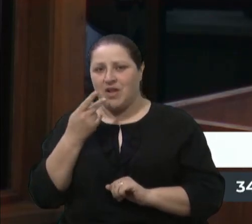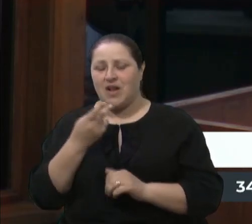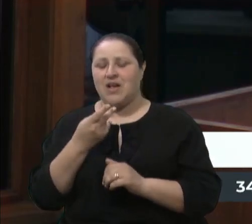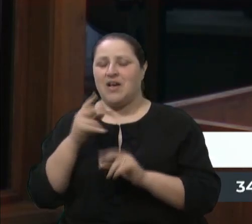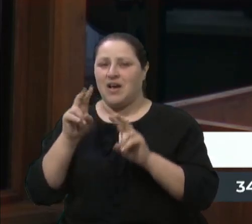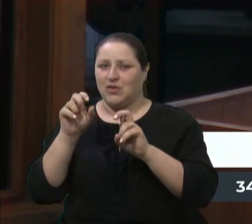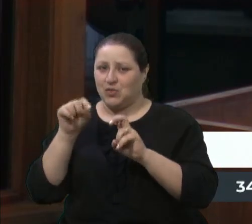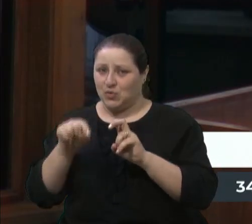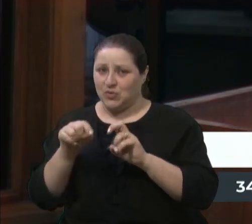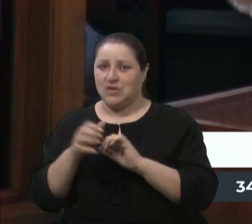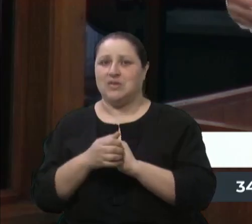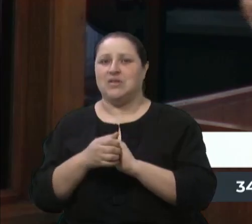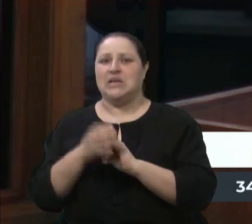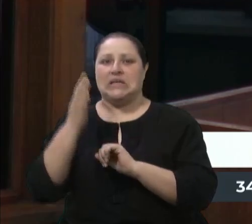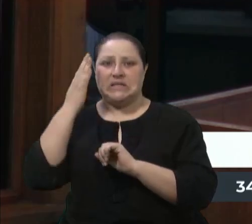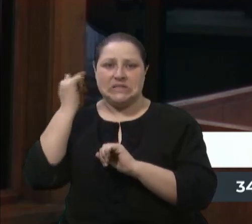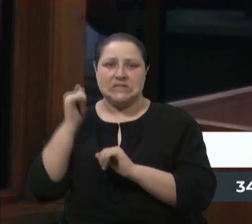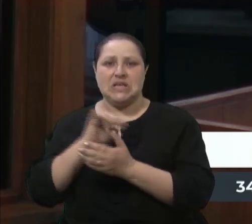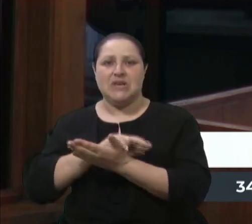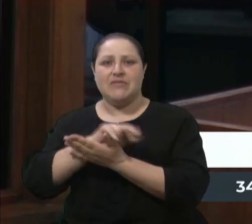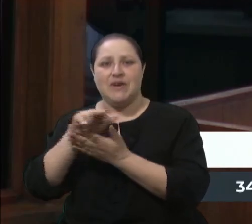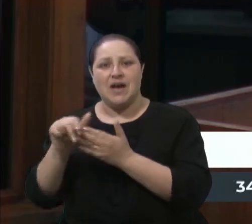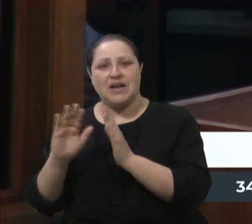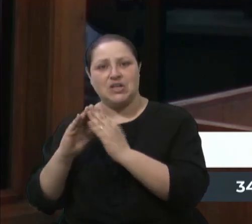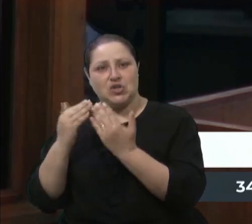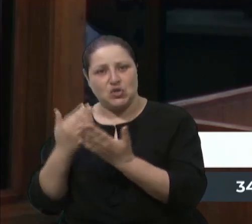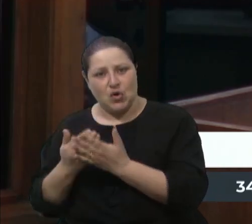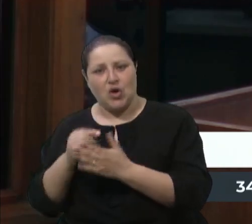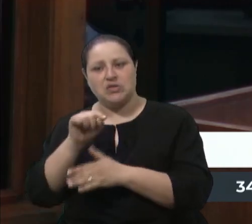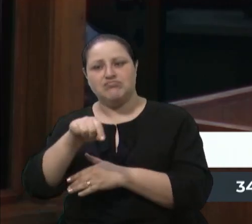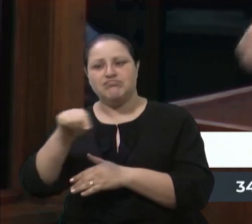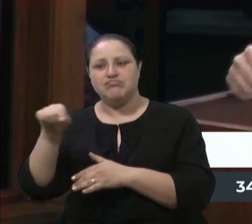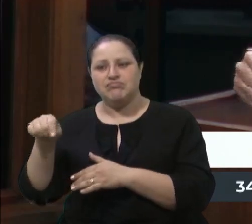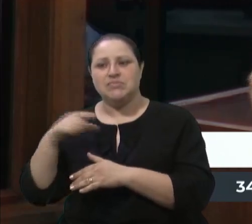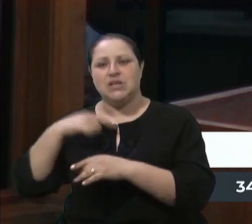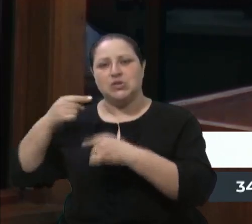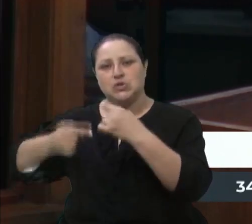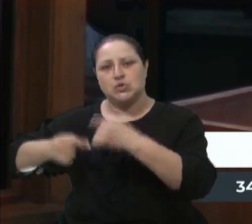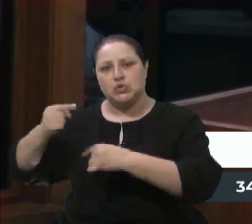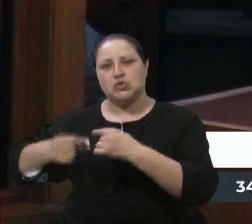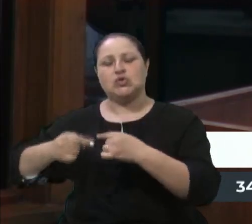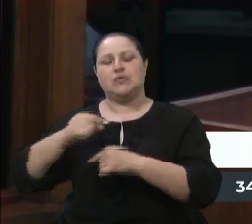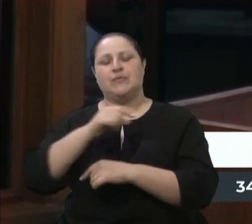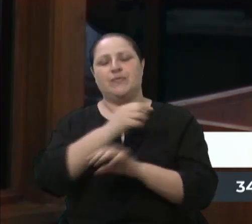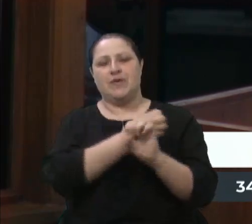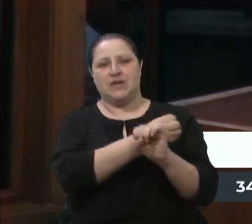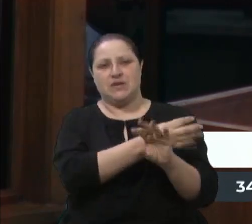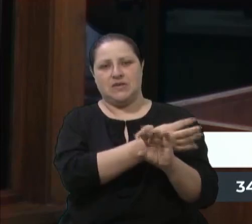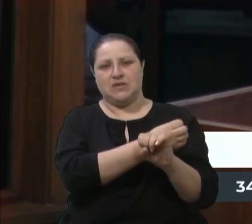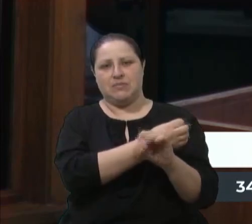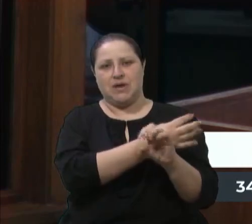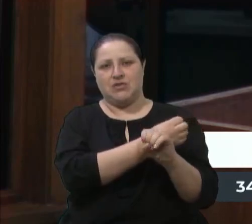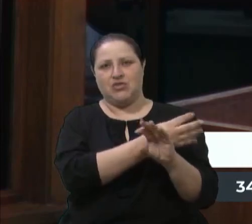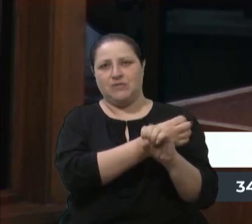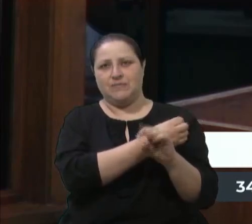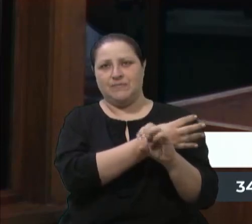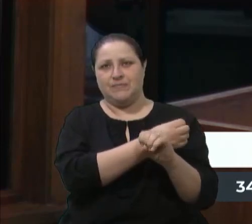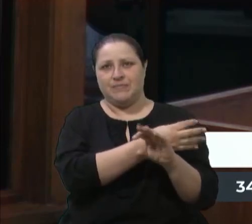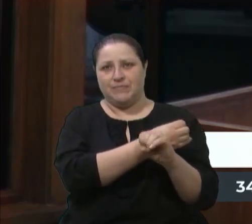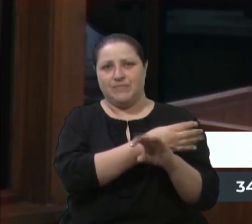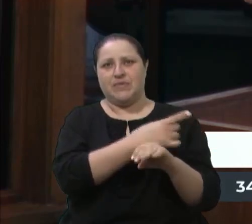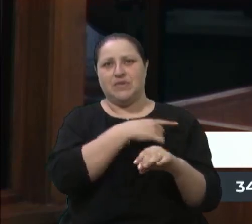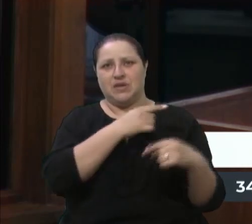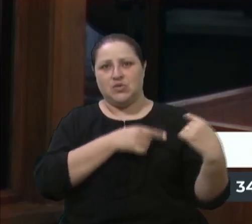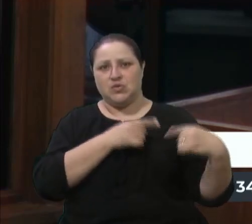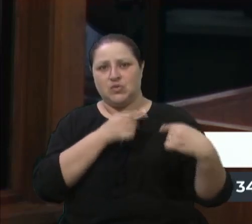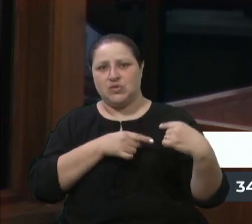escolas estão se discutindo, né, a Secretaria Municipal de Educação, mas isso é o quê?